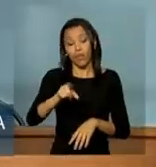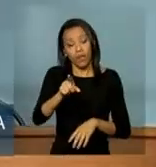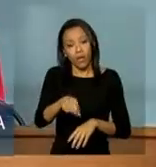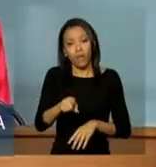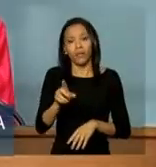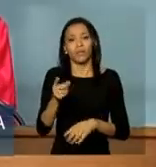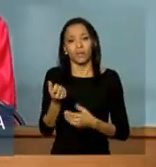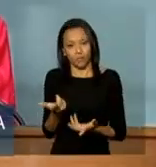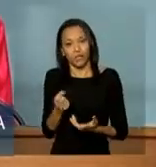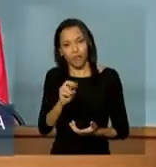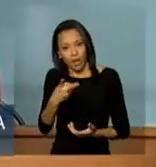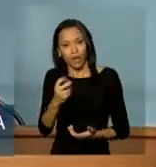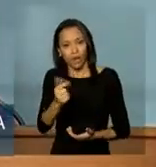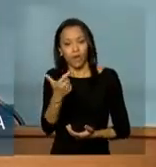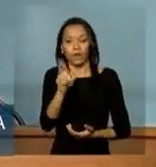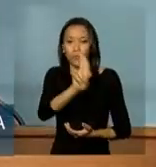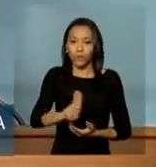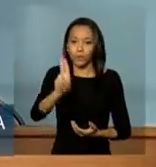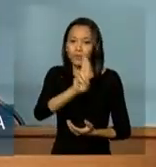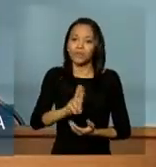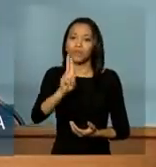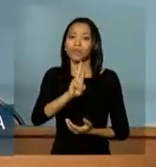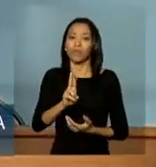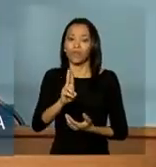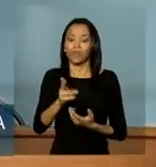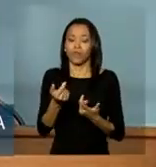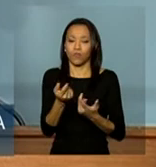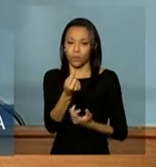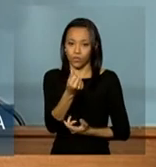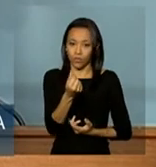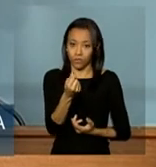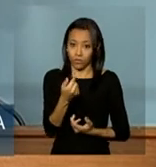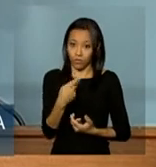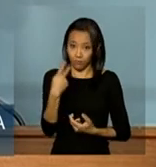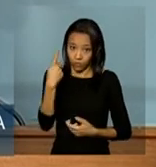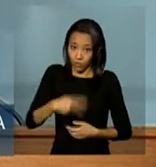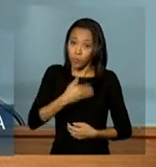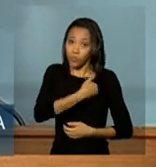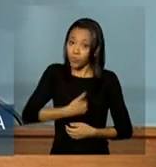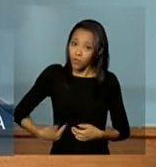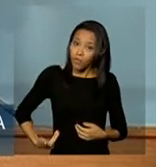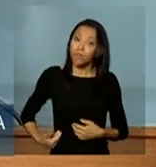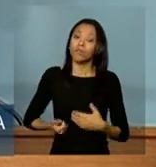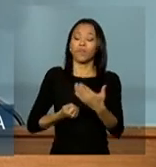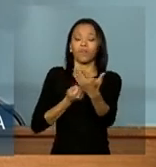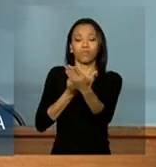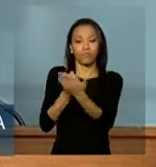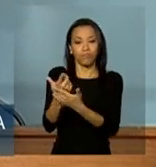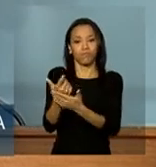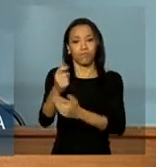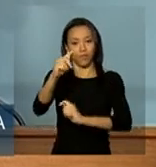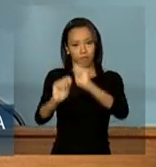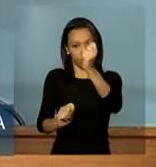também fazer uso das compras governamentais, coisa, aliás, que é prática,